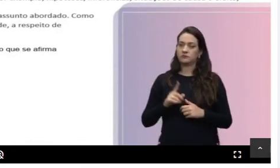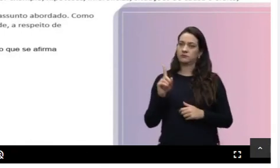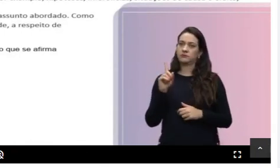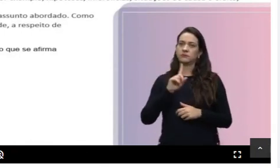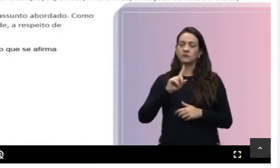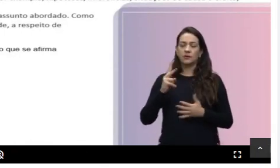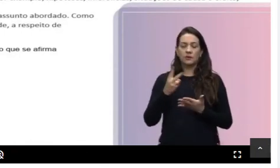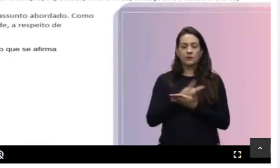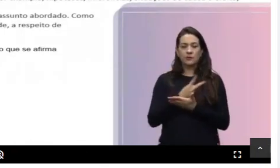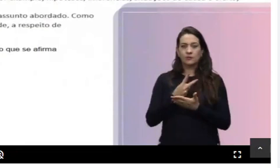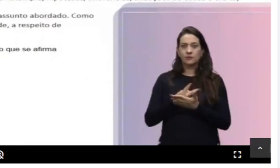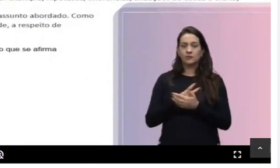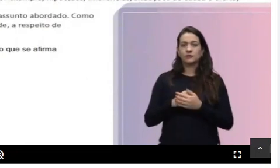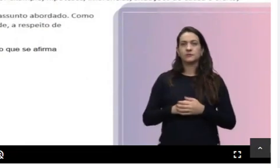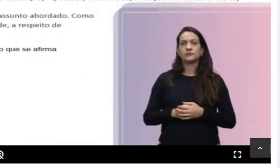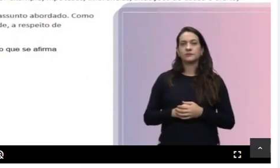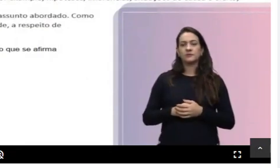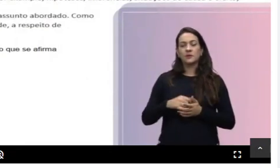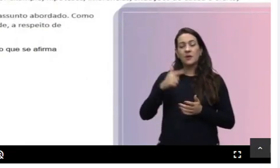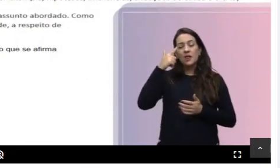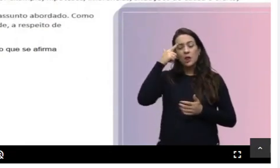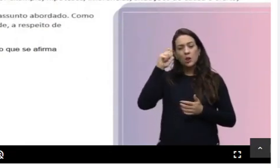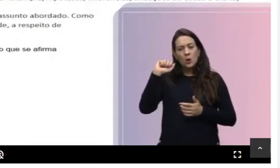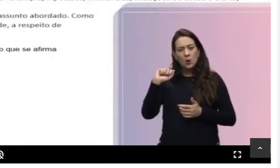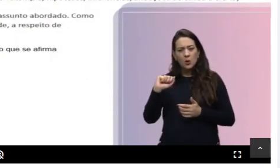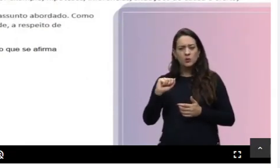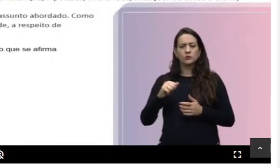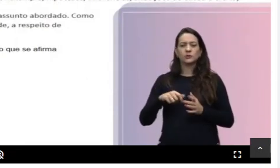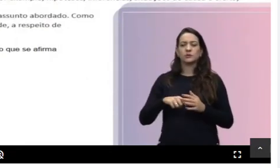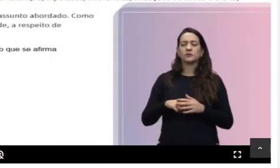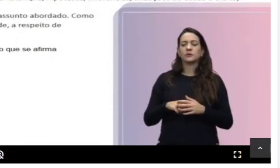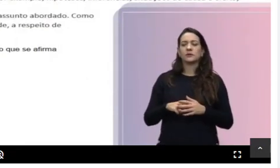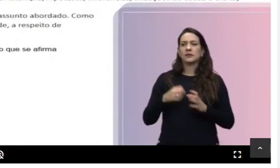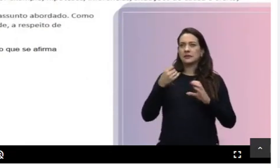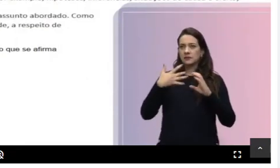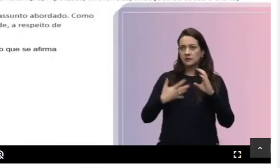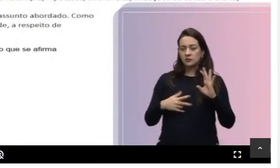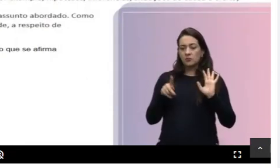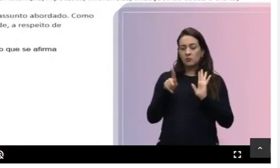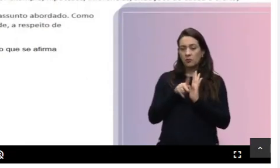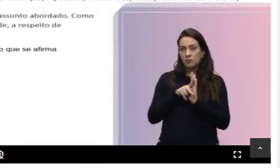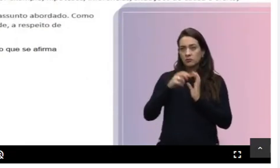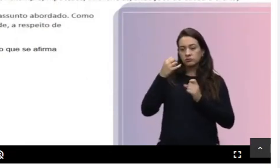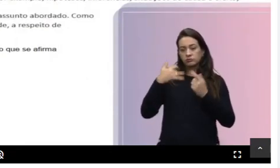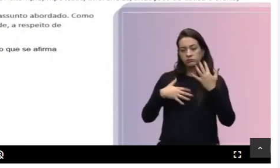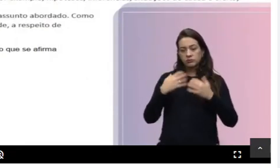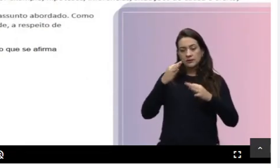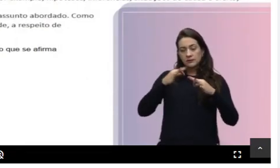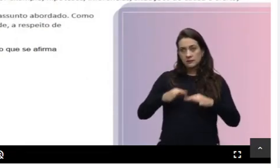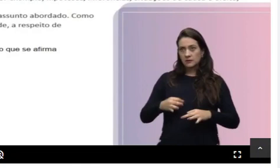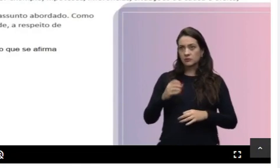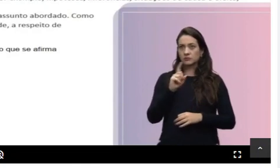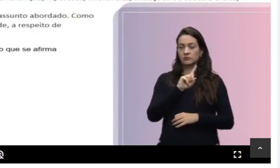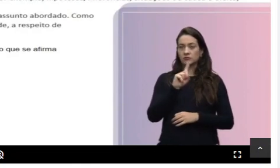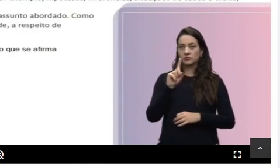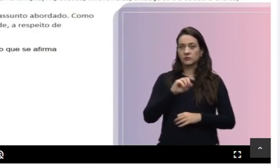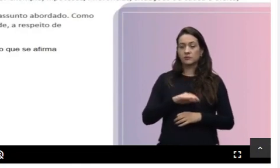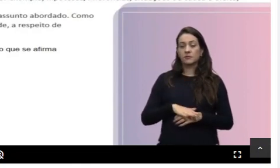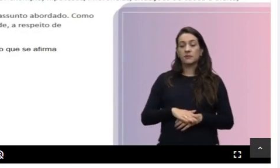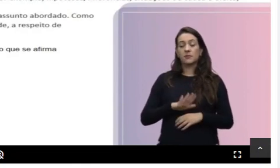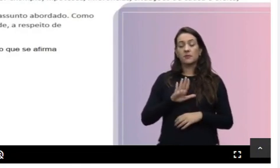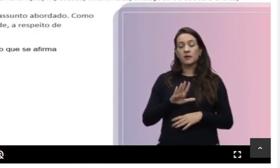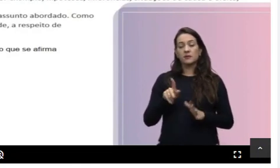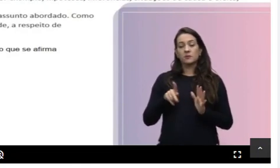ser proveniente de relações de sentido lógico não é uma característica do argumento concreto, mas sim do